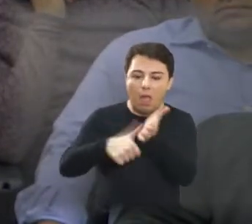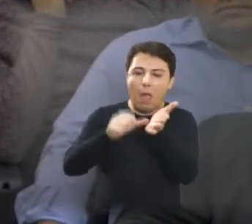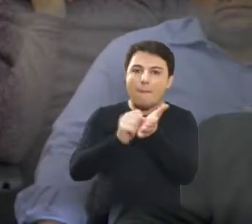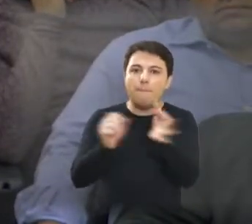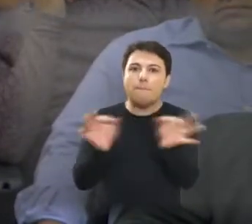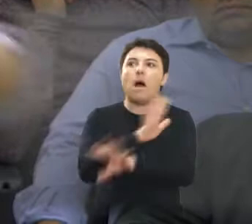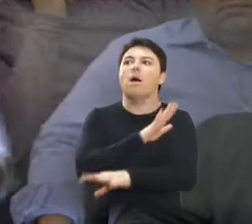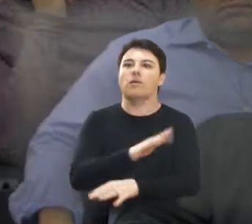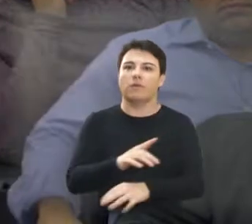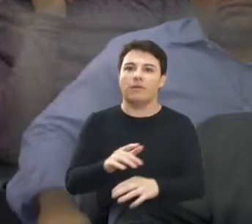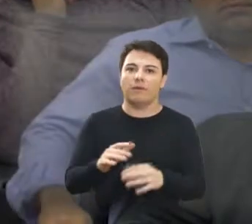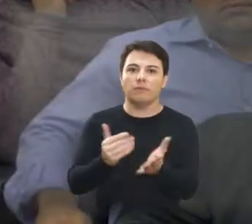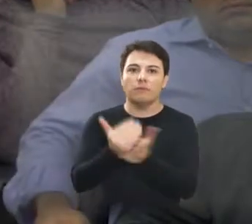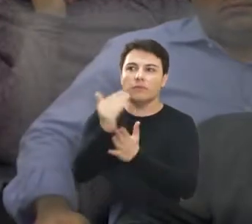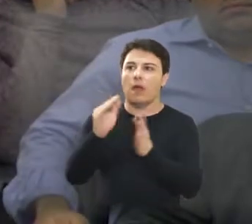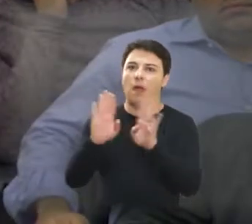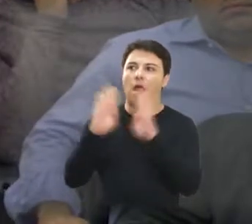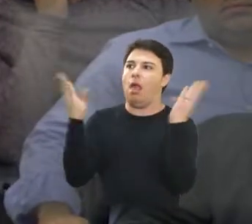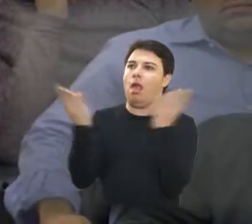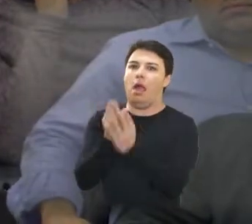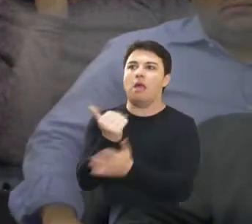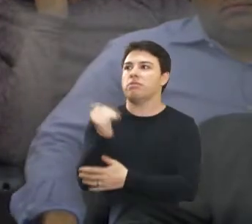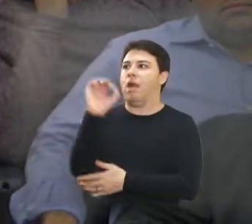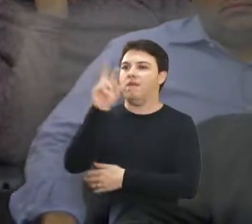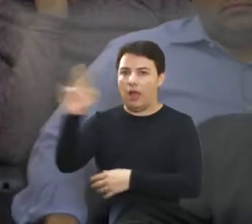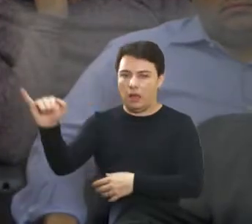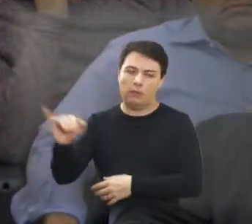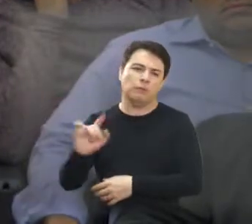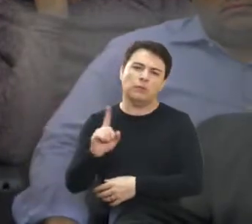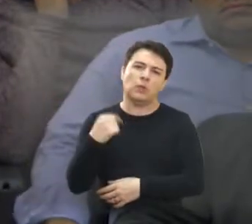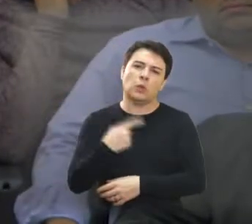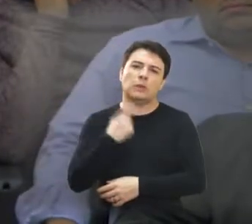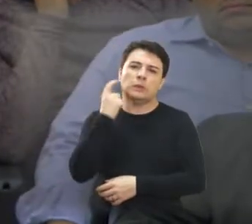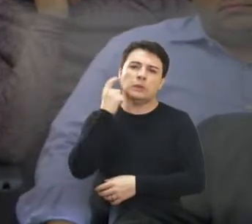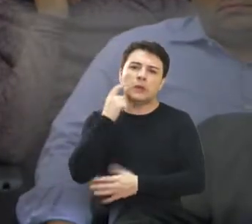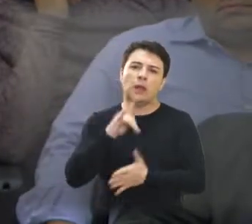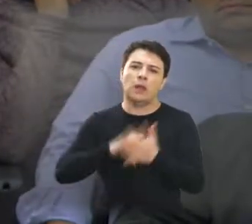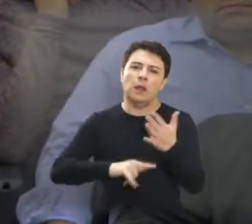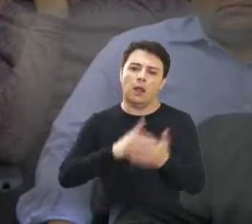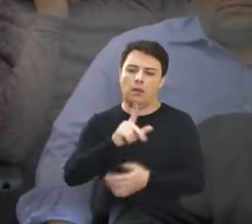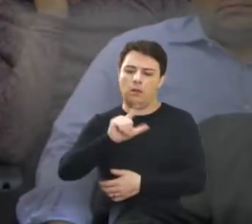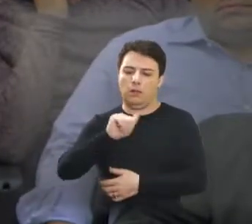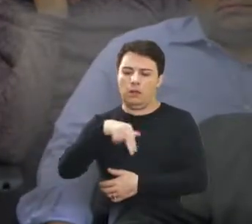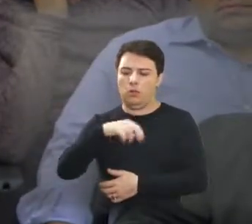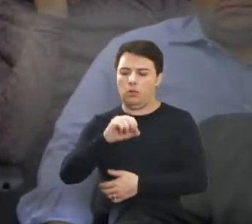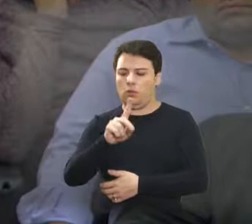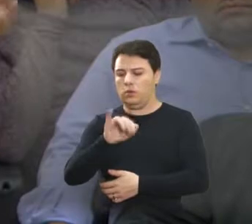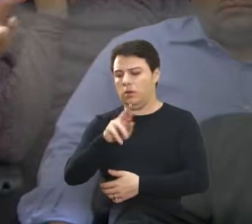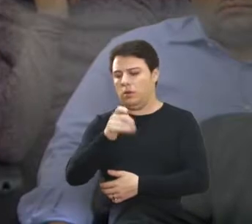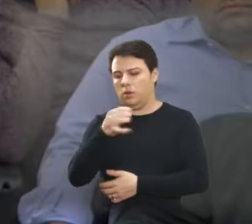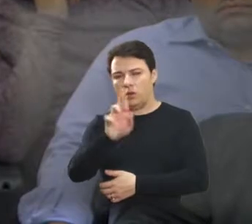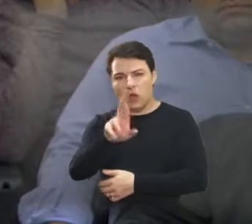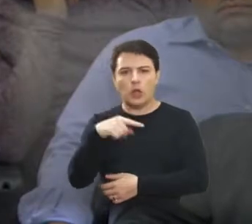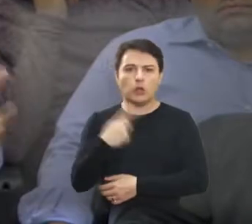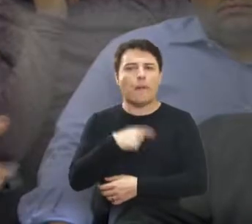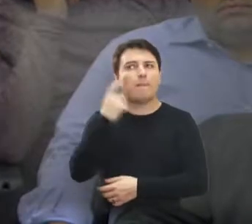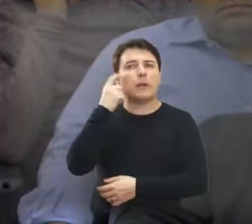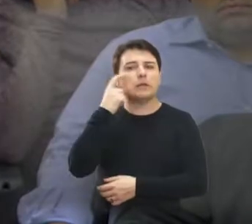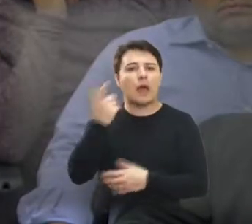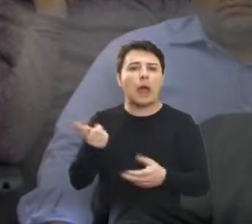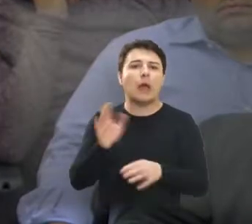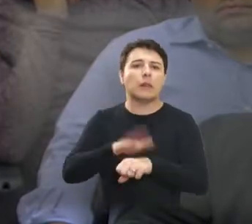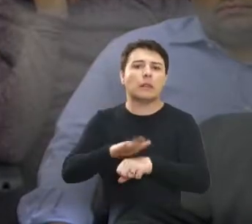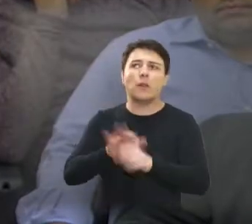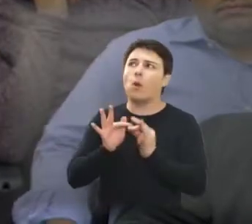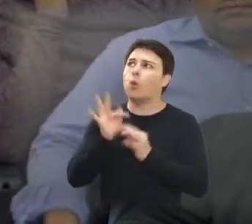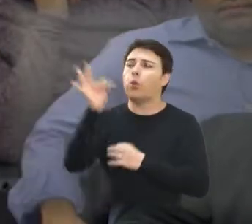sair 10 empreendimentos. A gente tem que pensar no plano diretor, daqui 10 anos, daqui 5 anos, tem que preparar